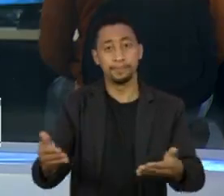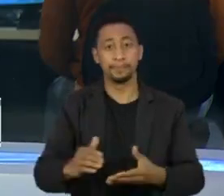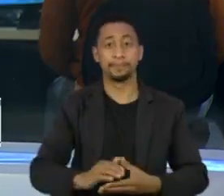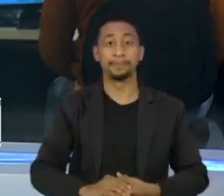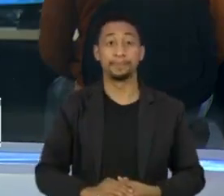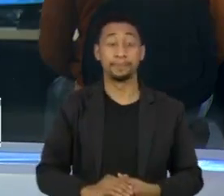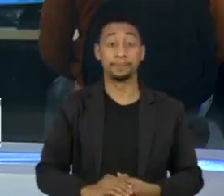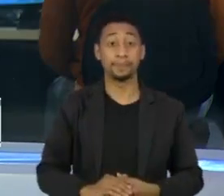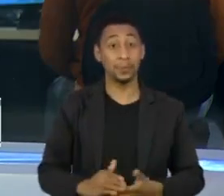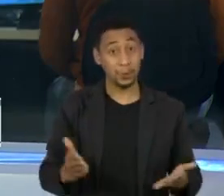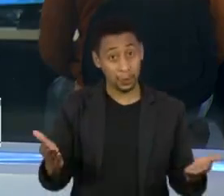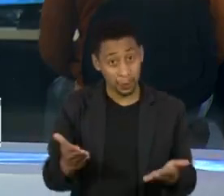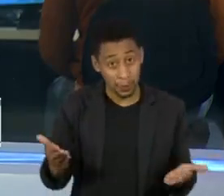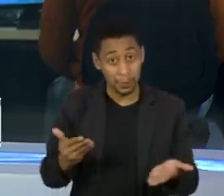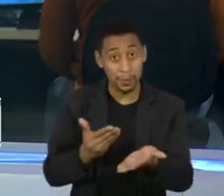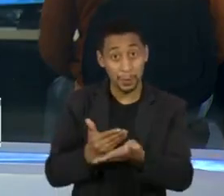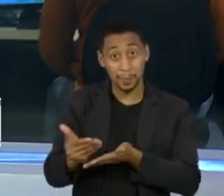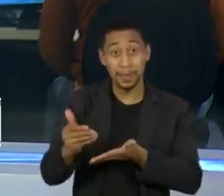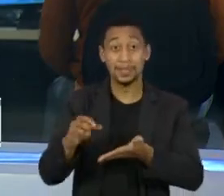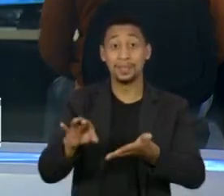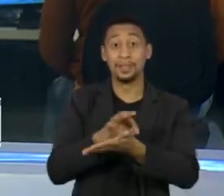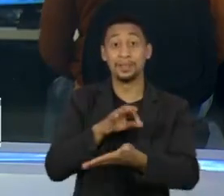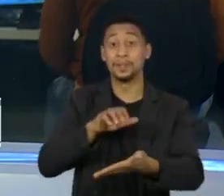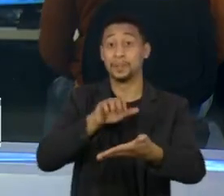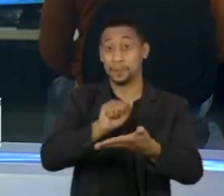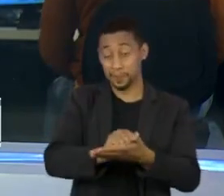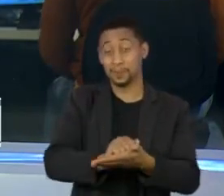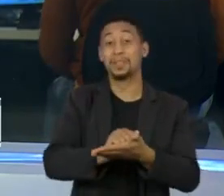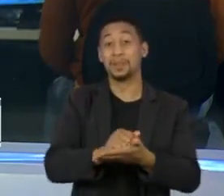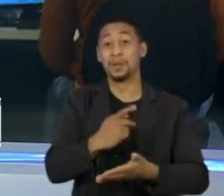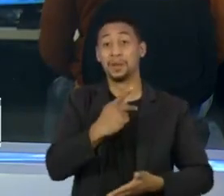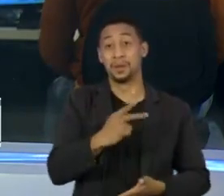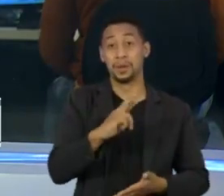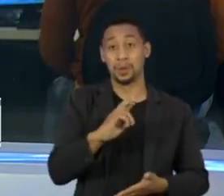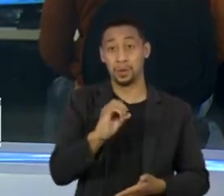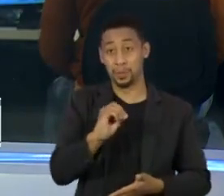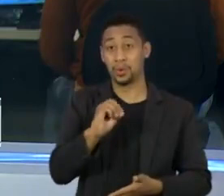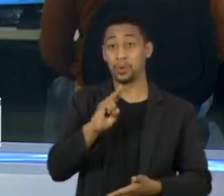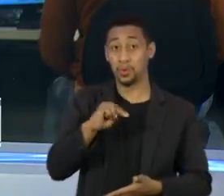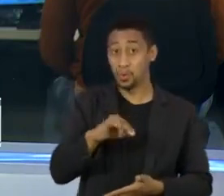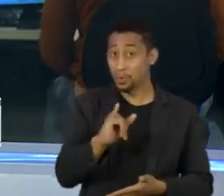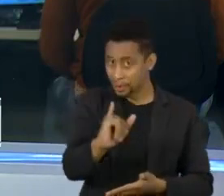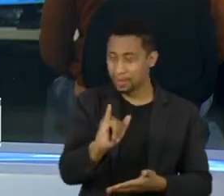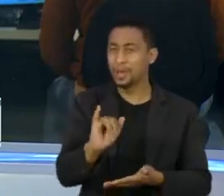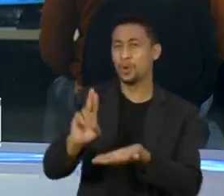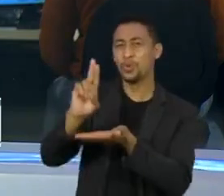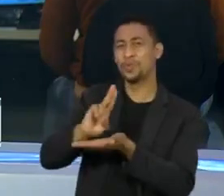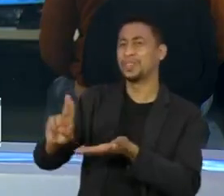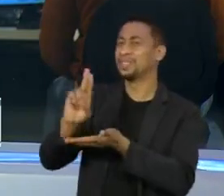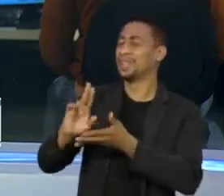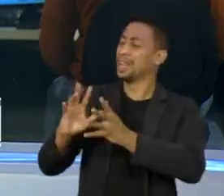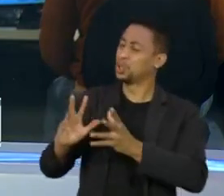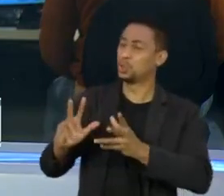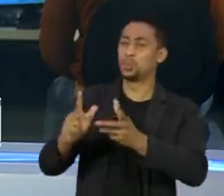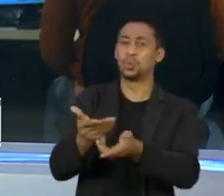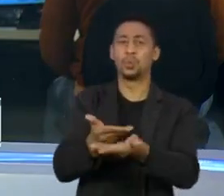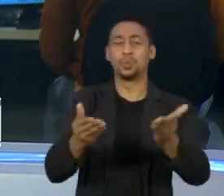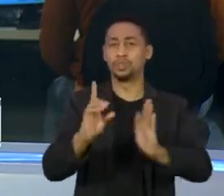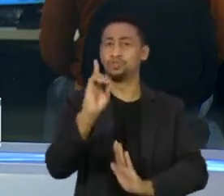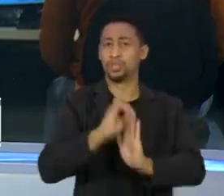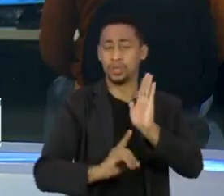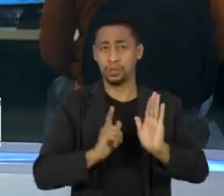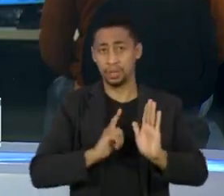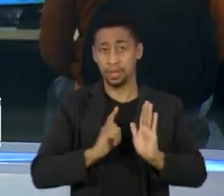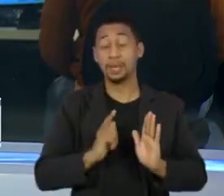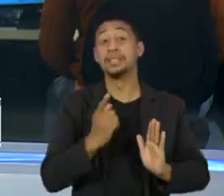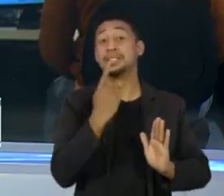e começaram hoje as inscrições para o programa Universidade para Todos o ProUni seleciona candidatos para mais de 134 mil